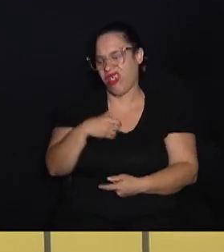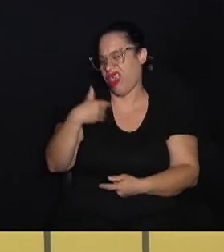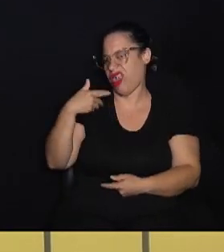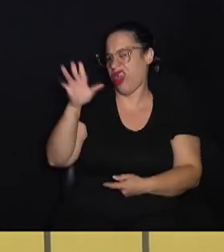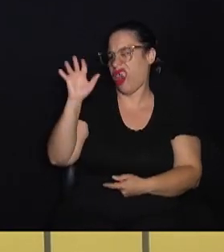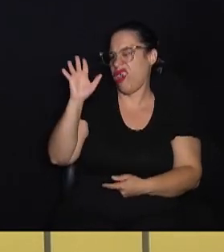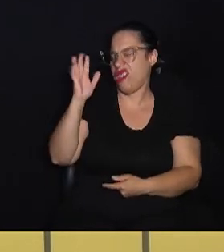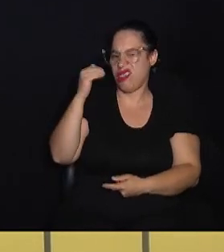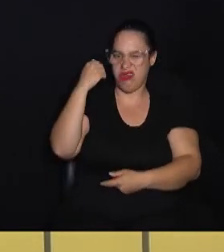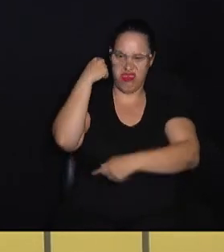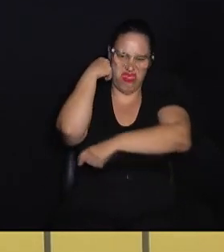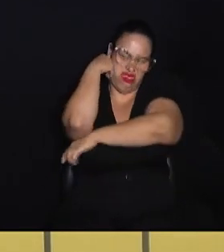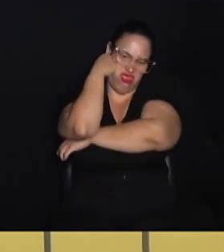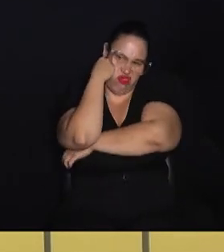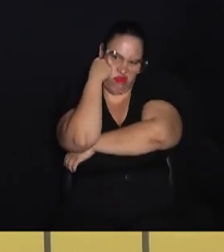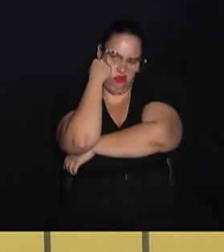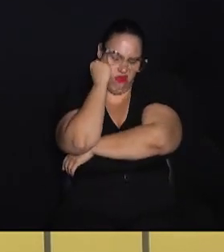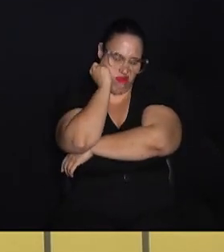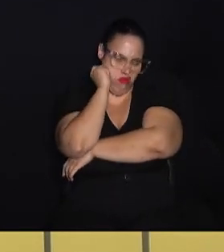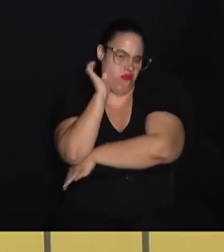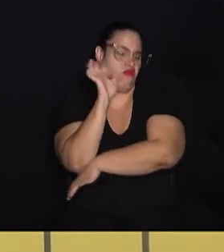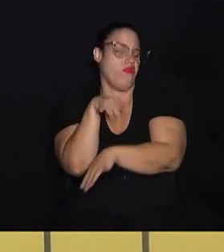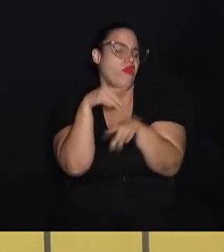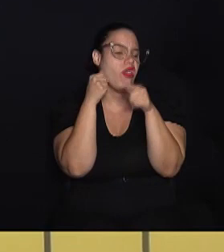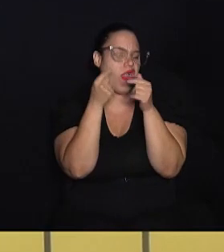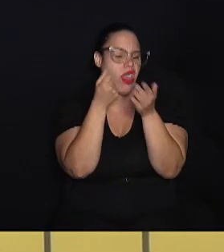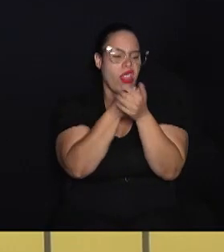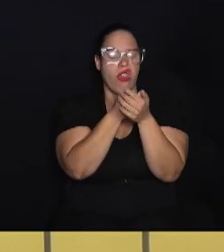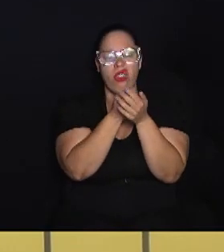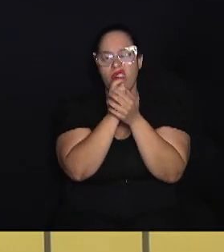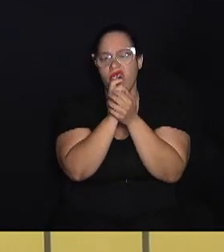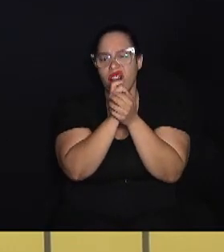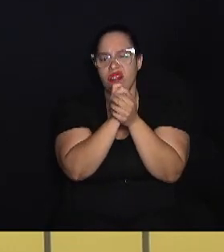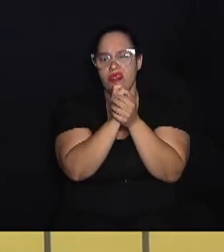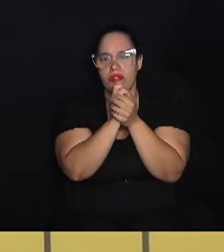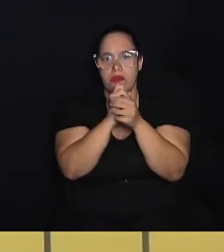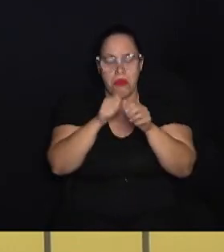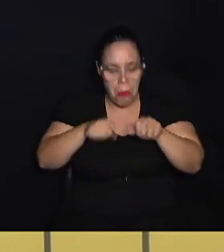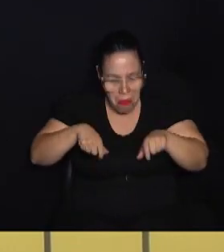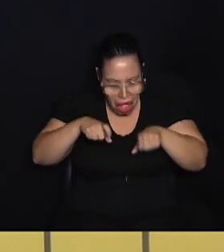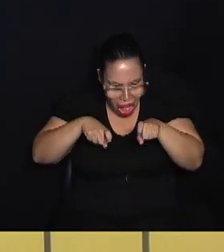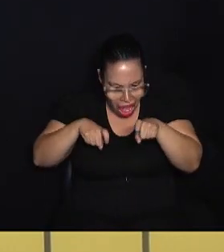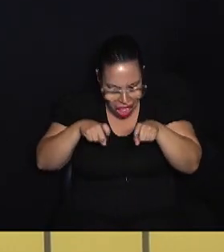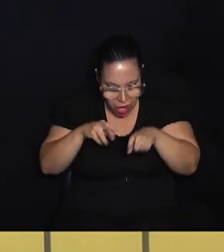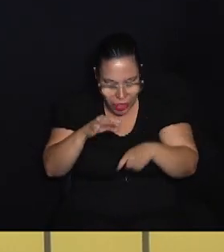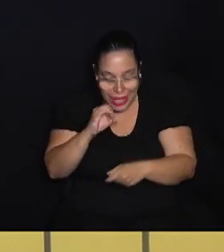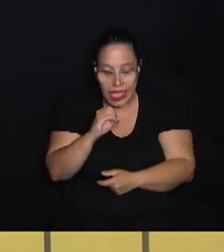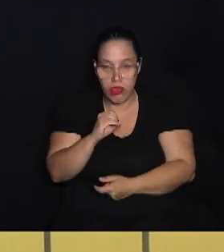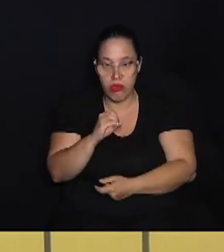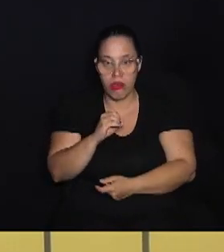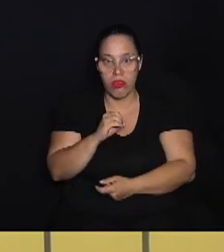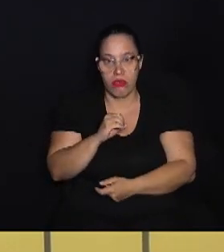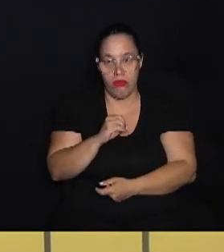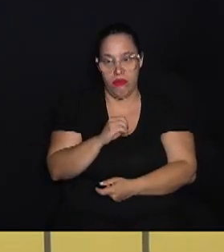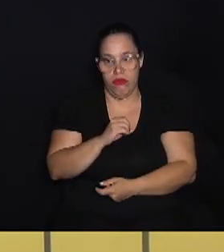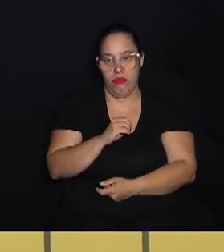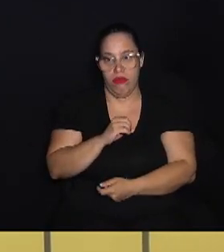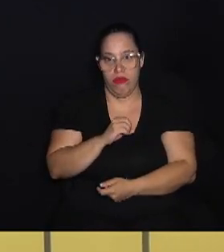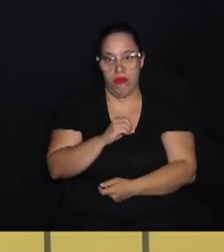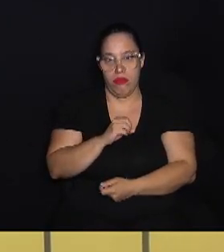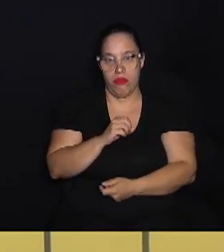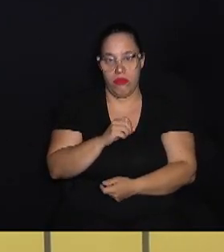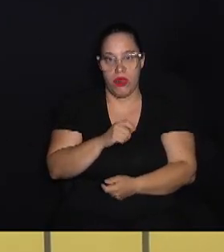A pessoa às vezes, não vou gastar tempo, não vou gastar dinheiro, não vou gastar hora-máquina para fazer um acero. Não, se